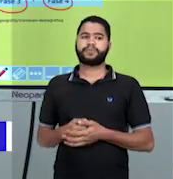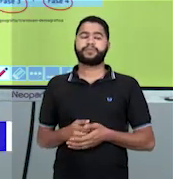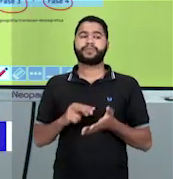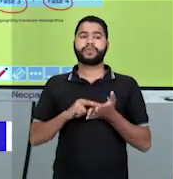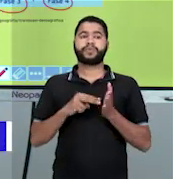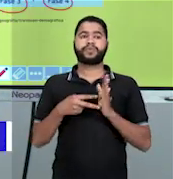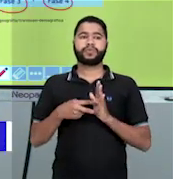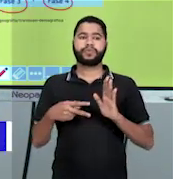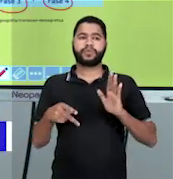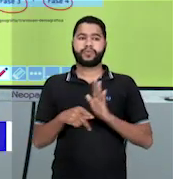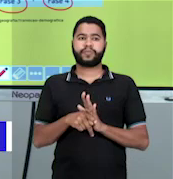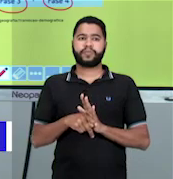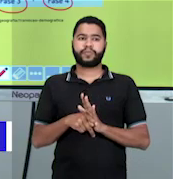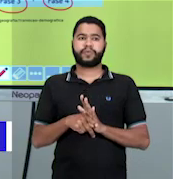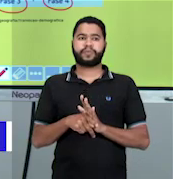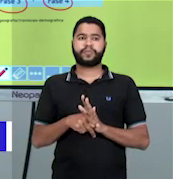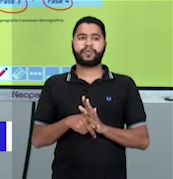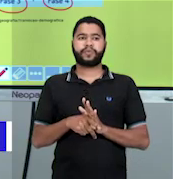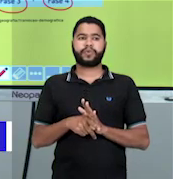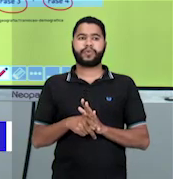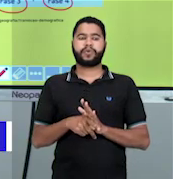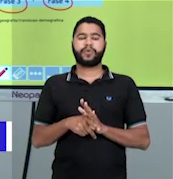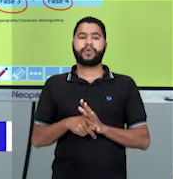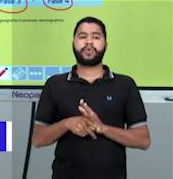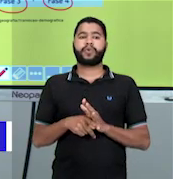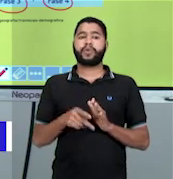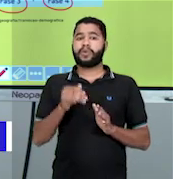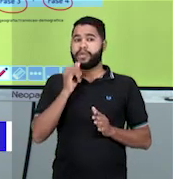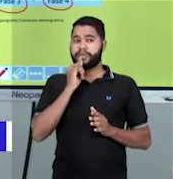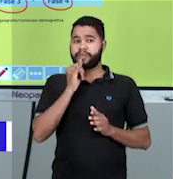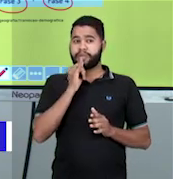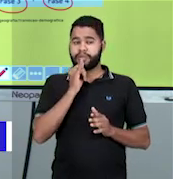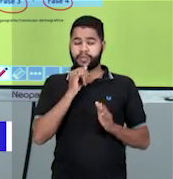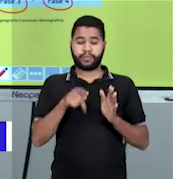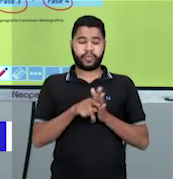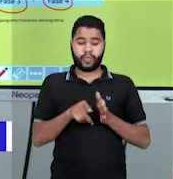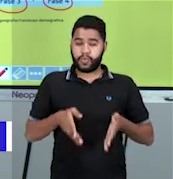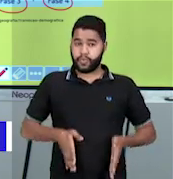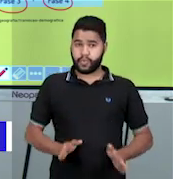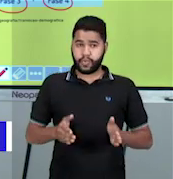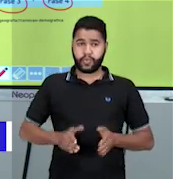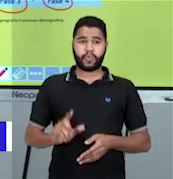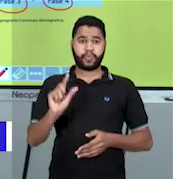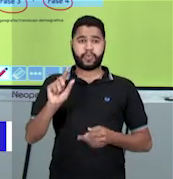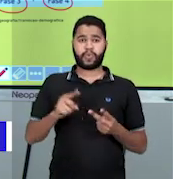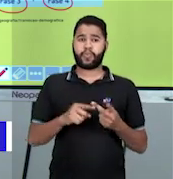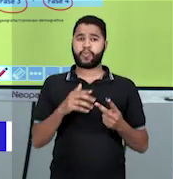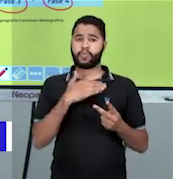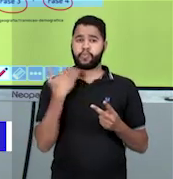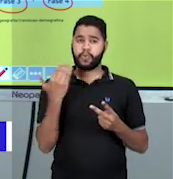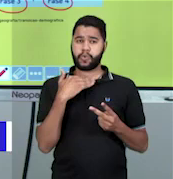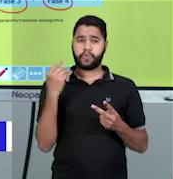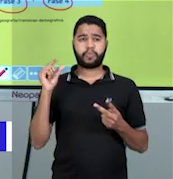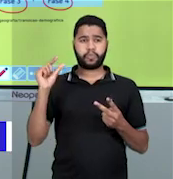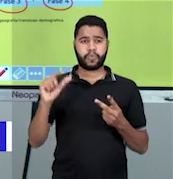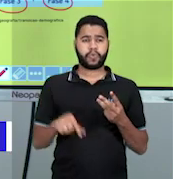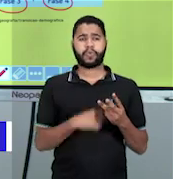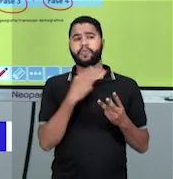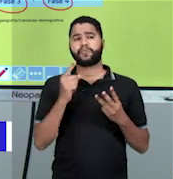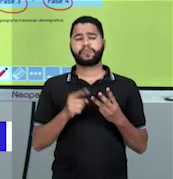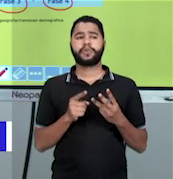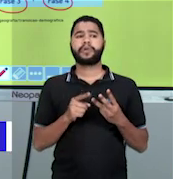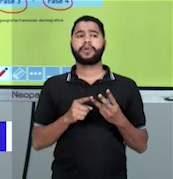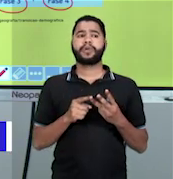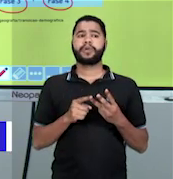seja, há uma estagnação já, ou seja, baixa taxa de natalidade, baixa taxa de mortalidade